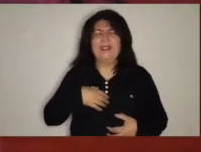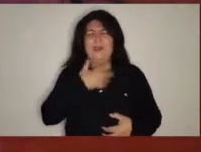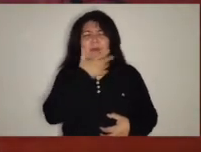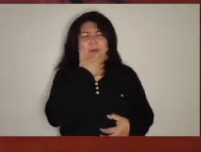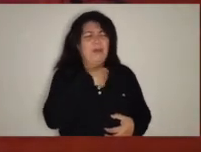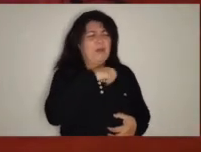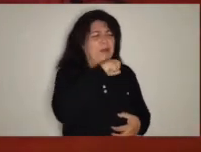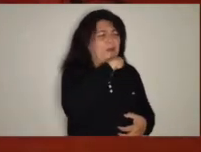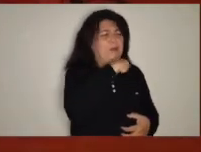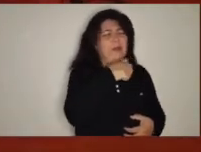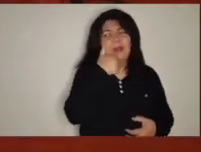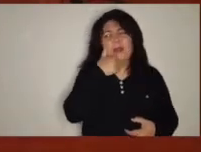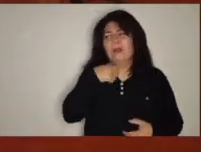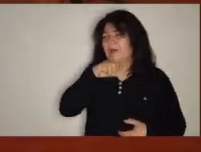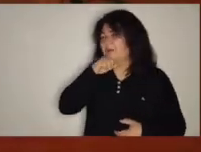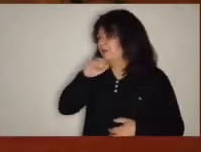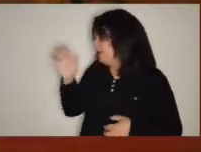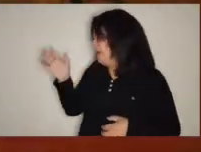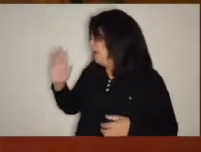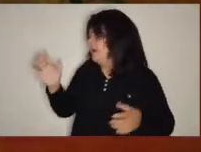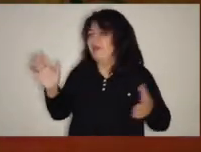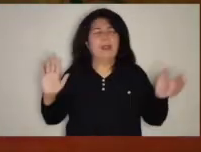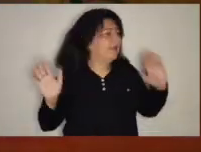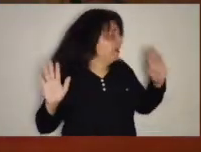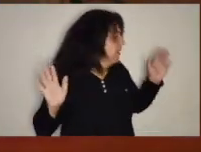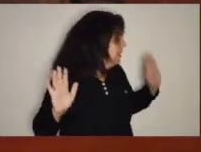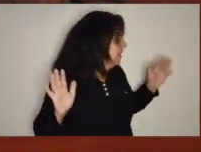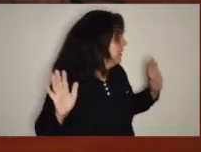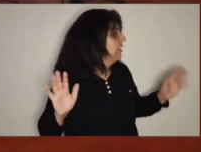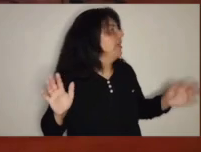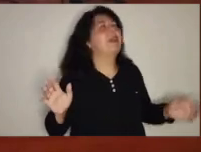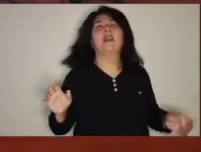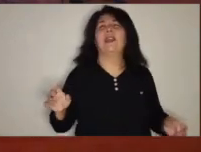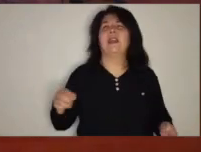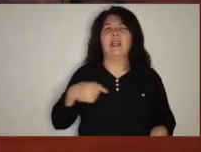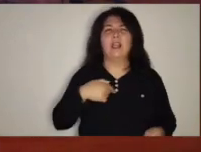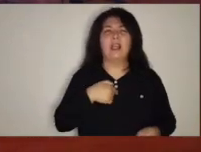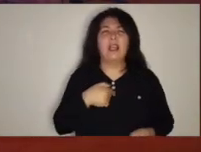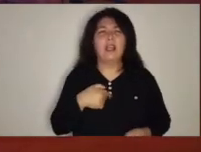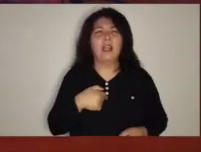me despedi dos meus pais.